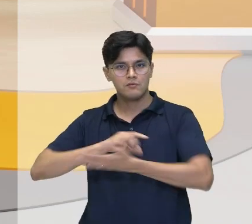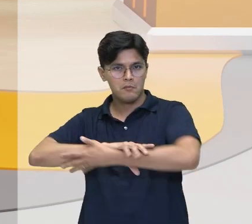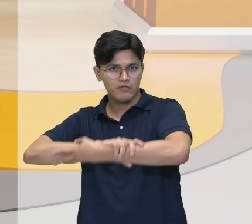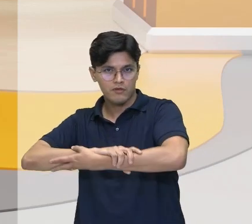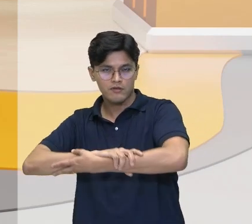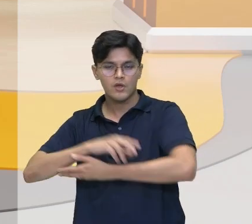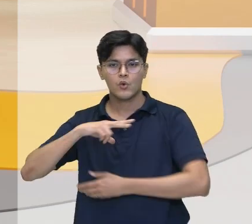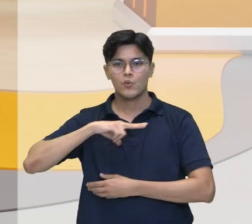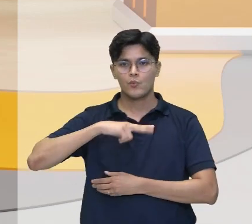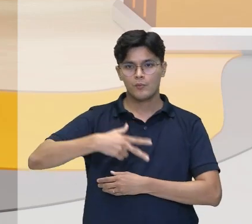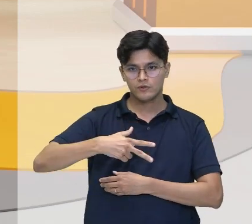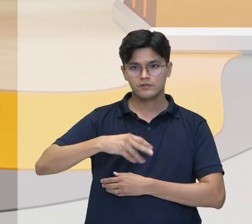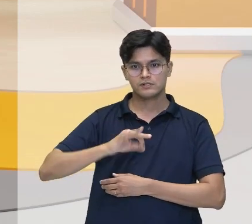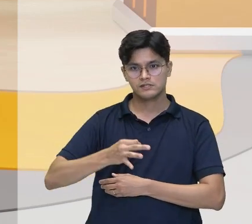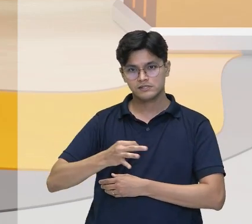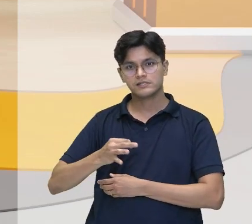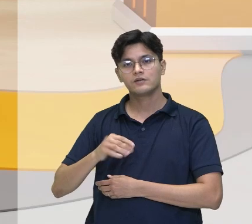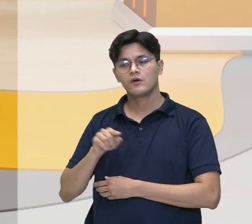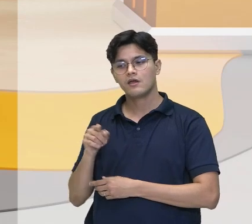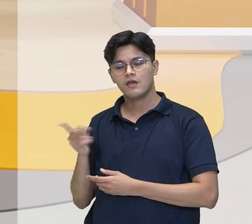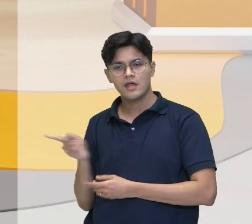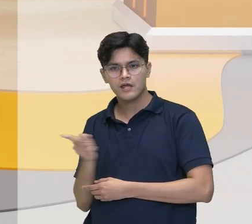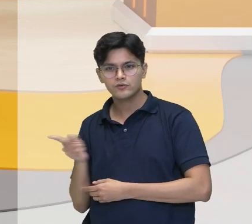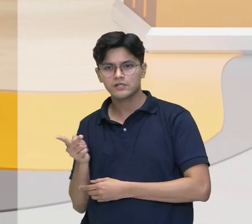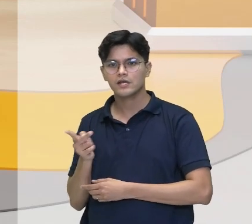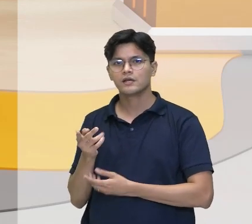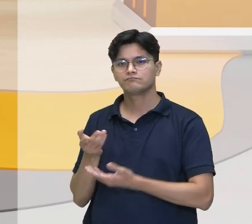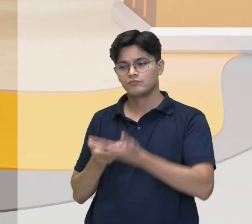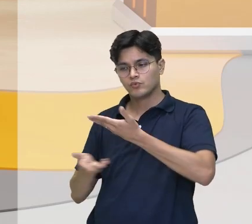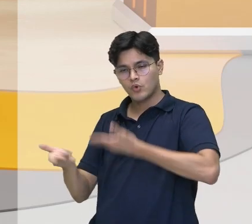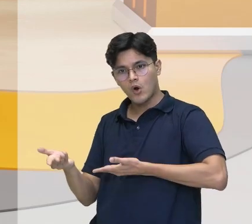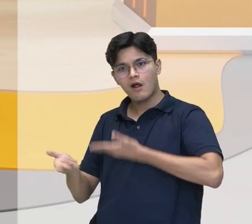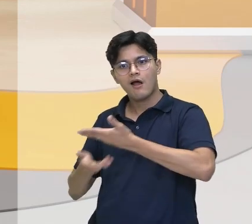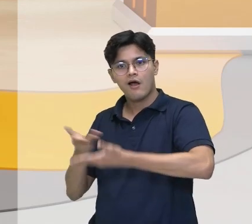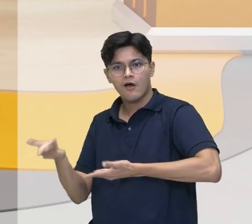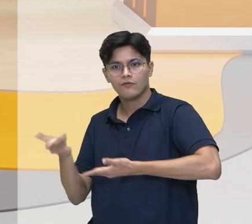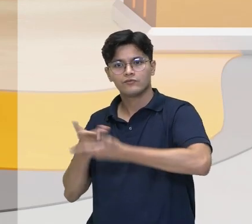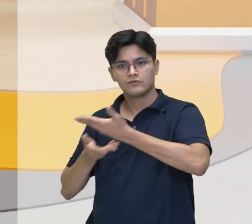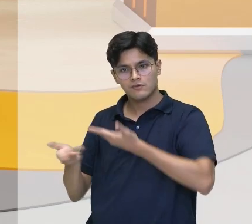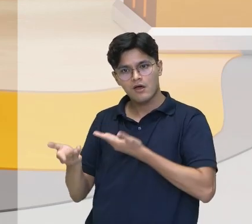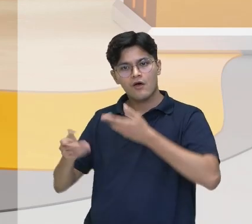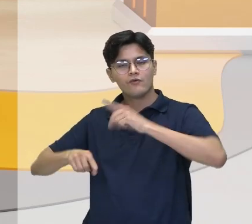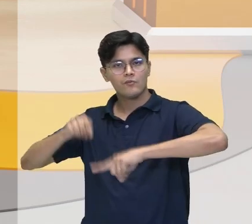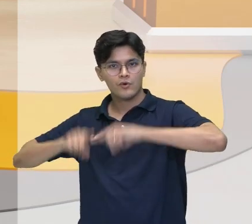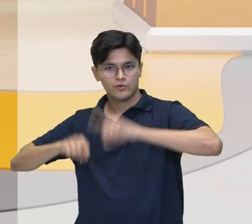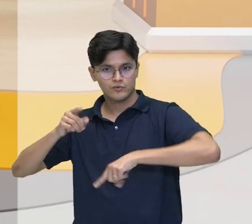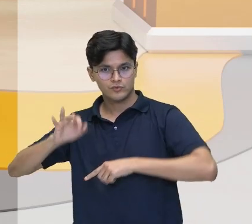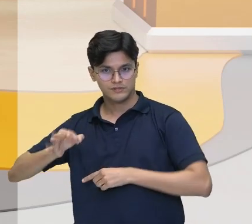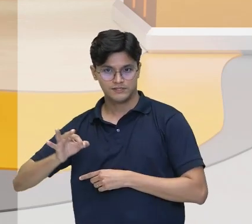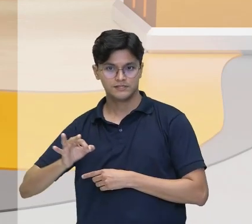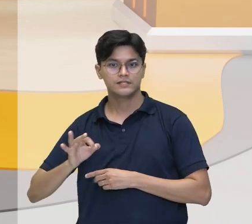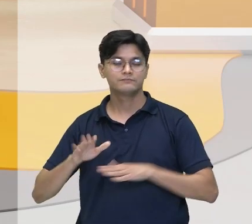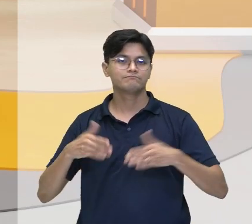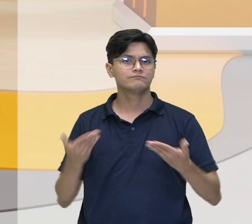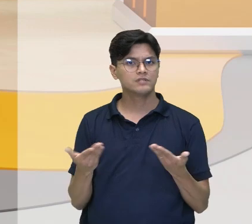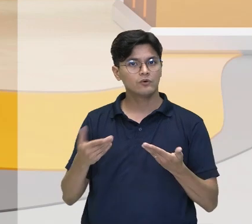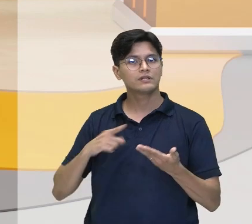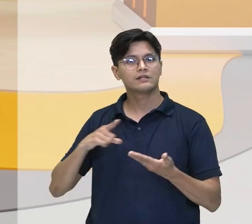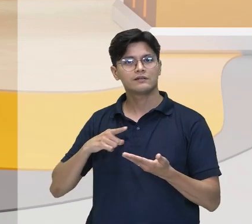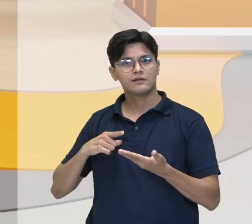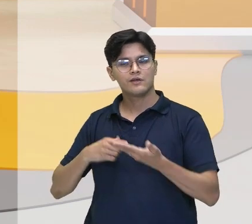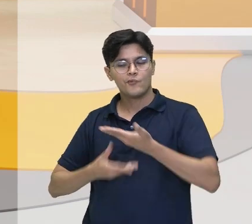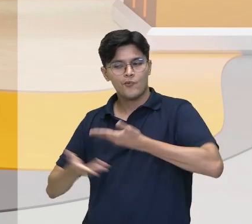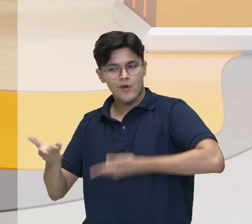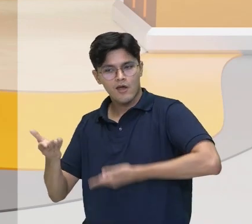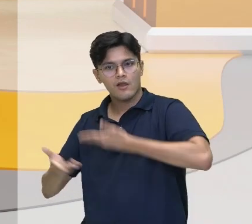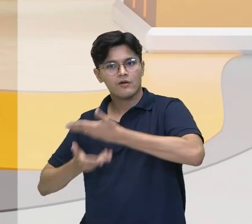os ingleses e os ingleses mandando tecidos e outros produtos manufaturados para os portugueses. Nessa relação comercial, os portugueses